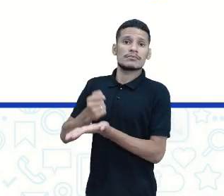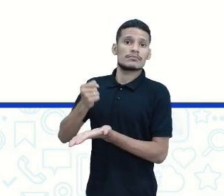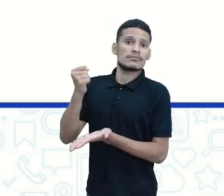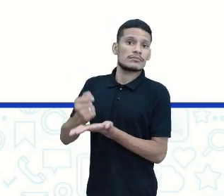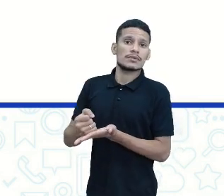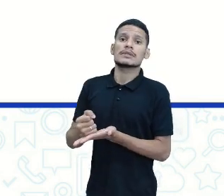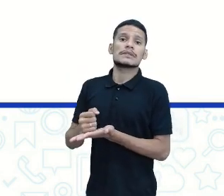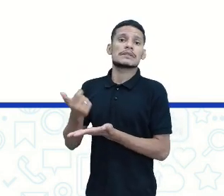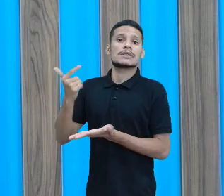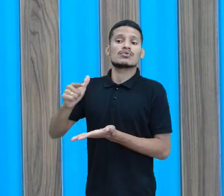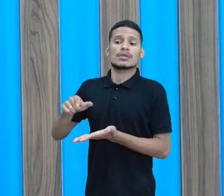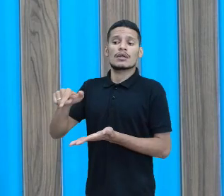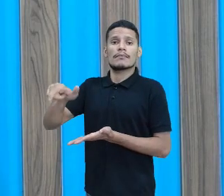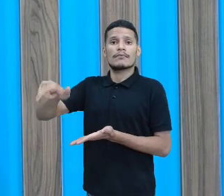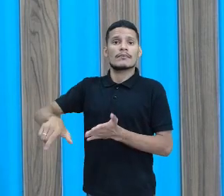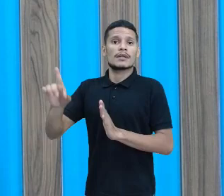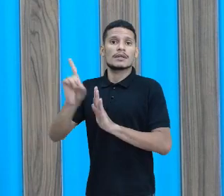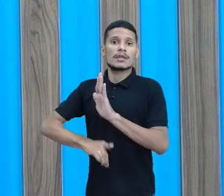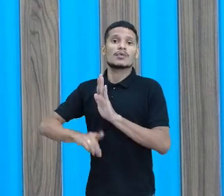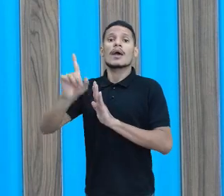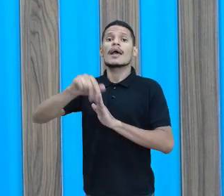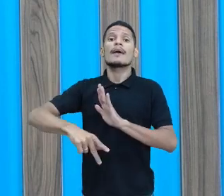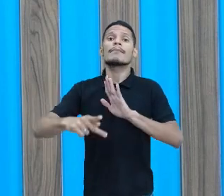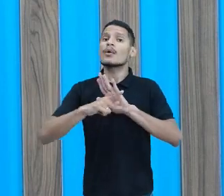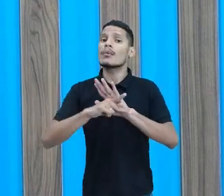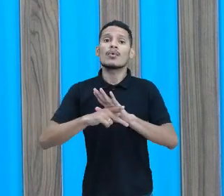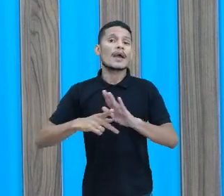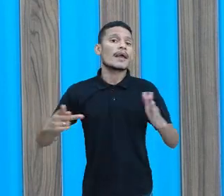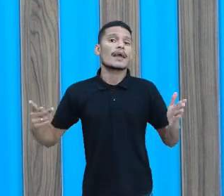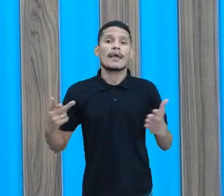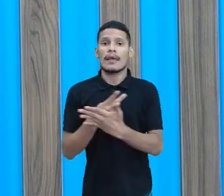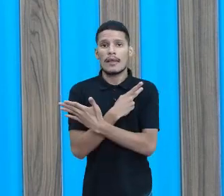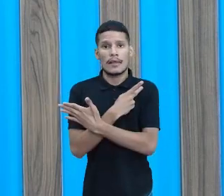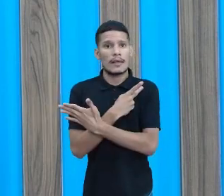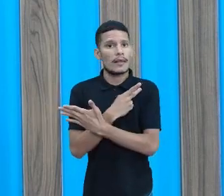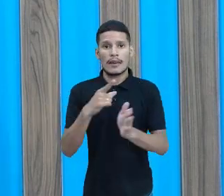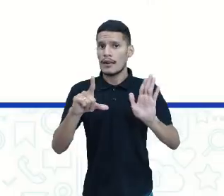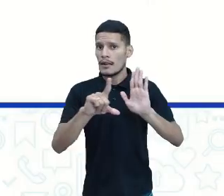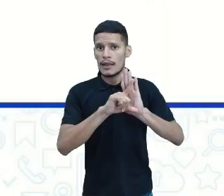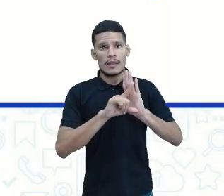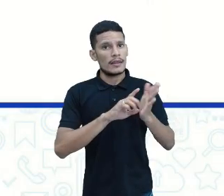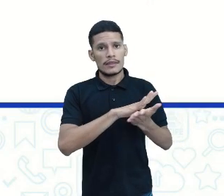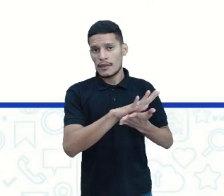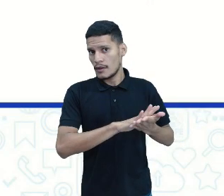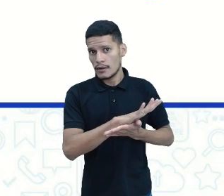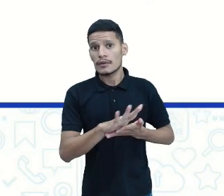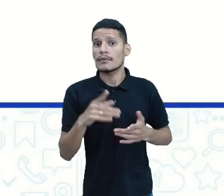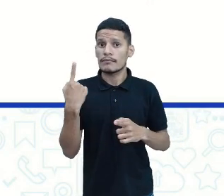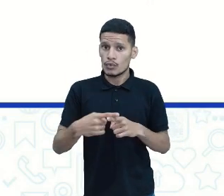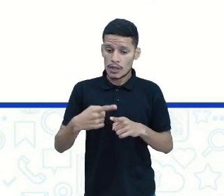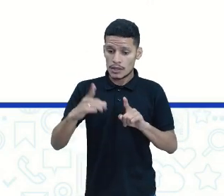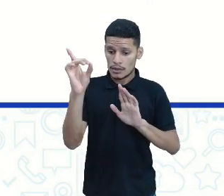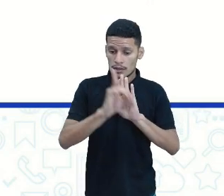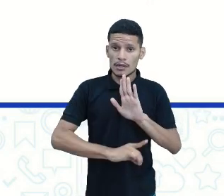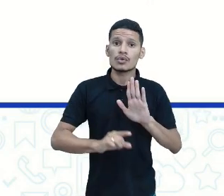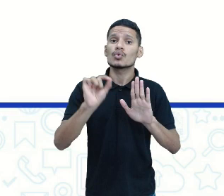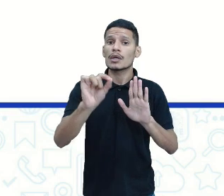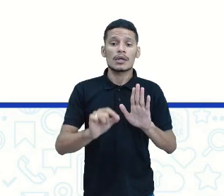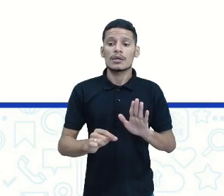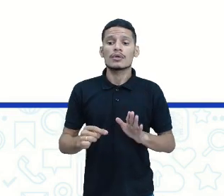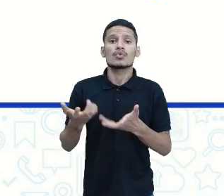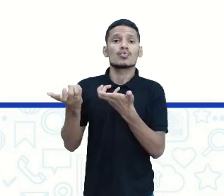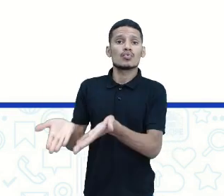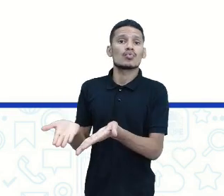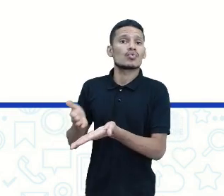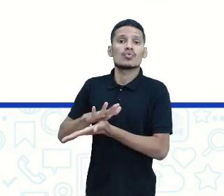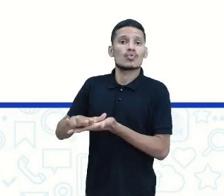seus direitos trabalhistas, está praticando um ato ilegal, tá certo? Por quê? Porque aqueles direitos estão sendo negados. E